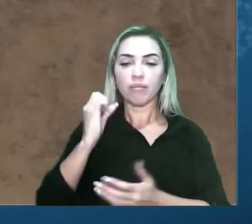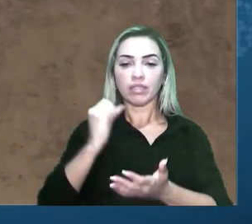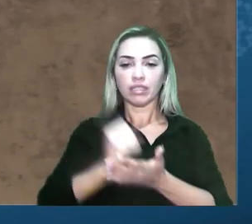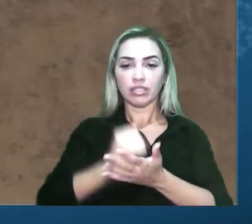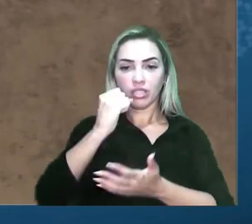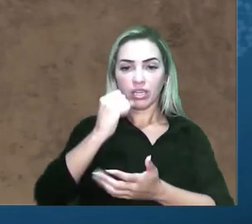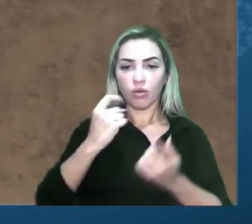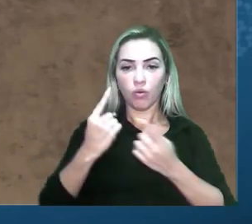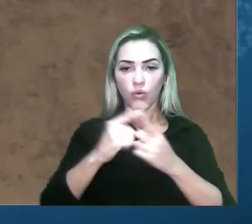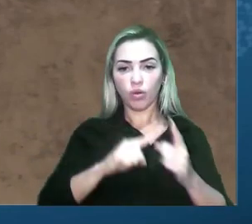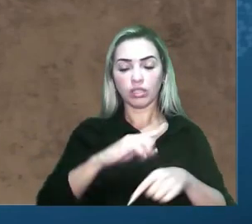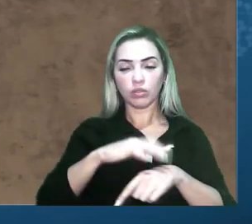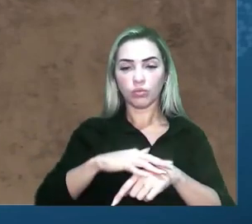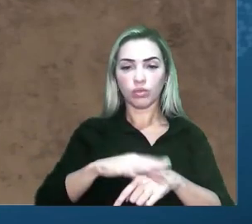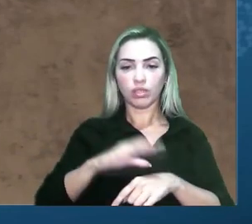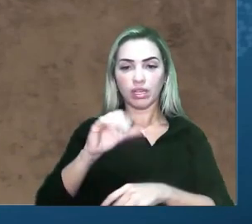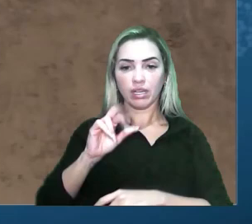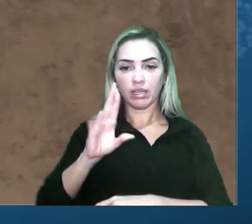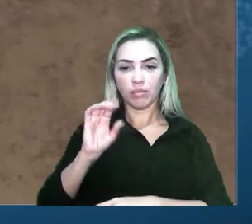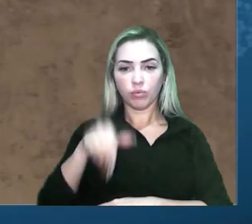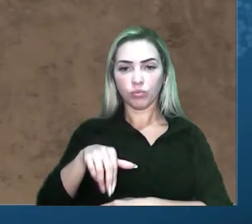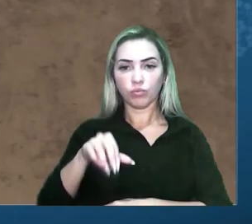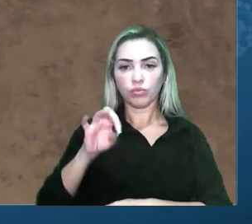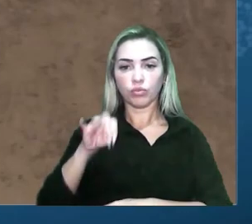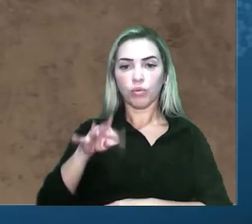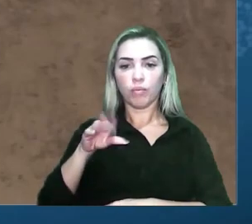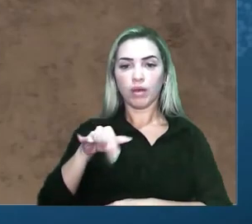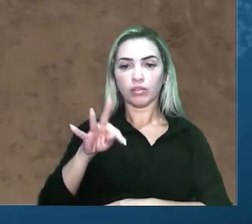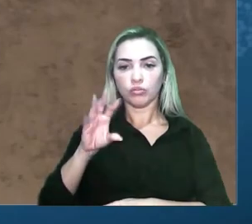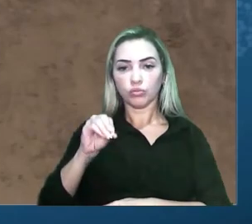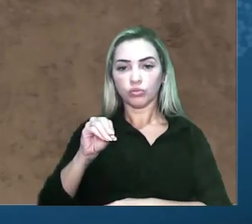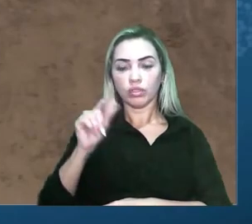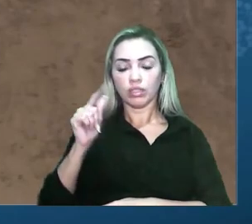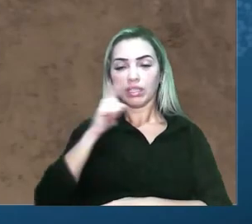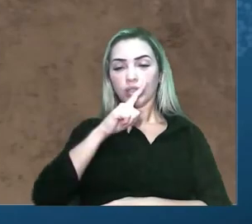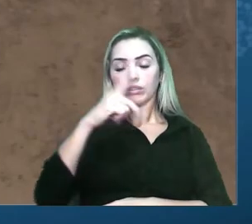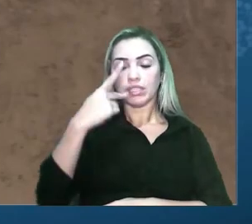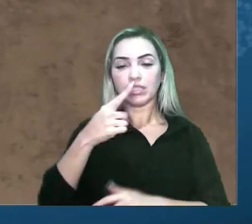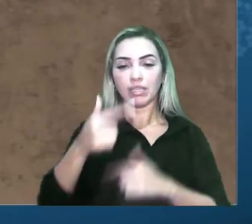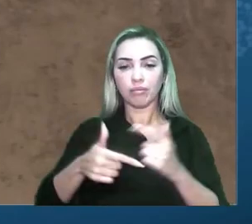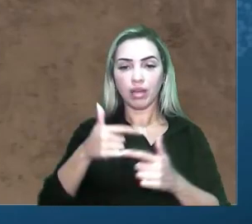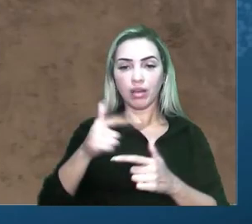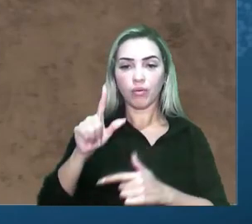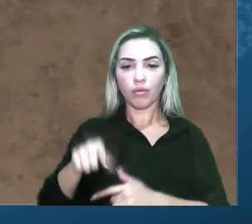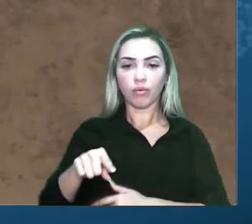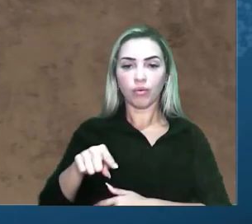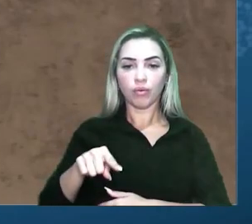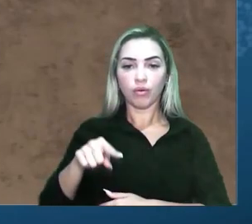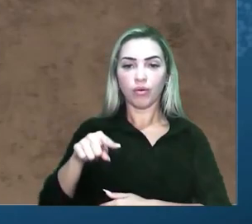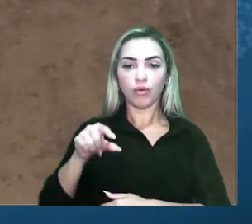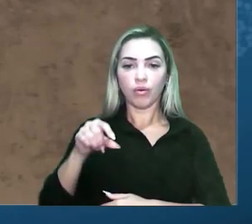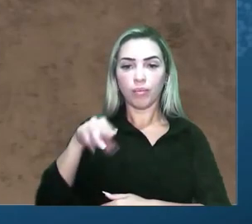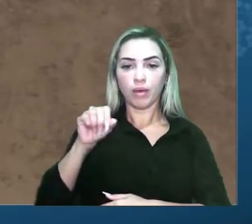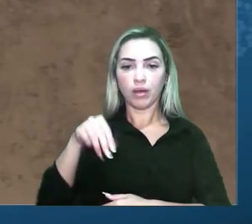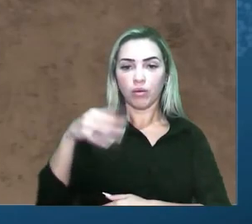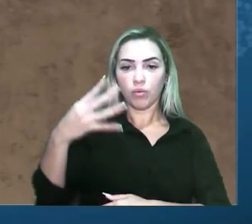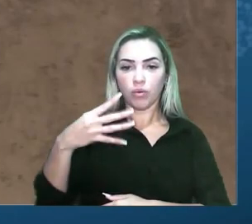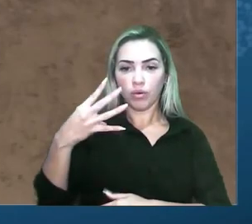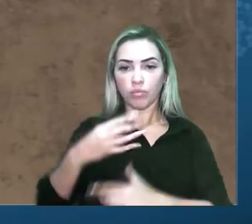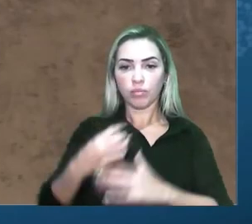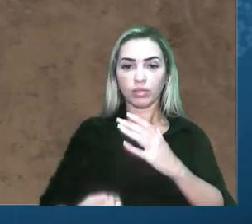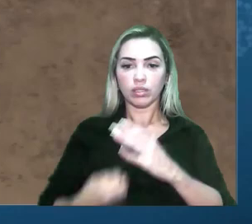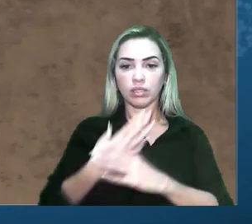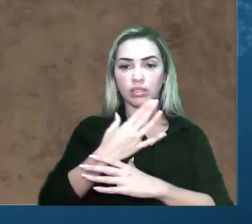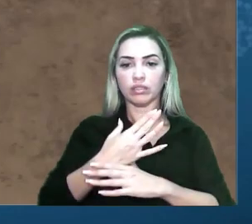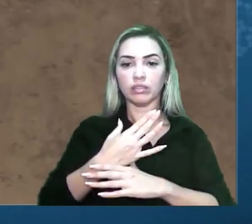a doença de carbúnculo sintomático. E o ganhador desse trabalho é o MAN4, Implementation of the Lead